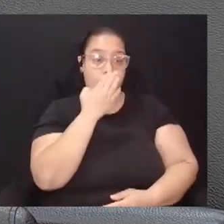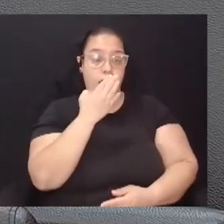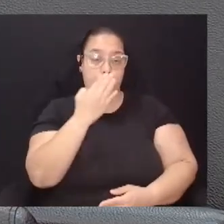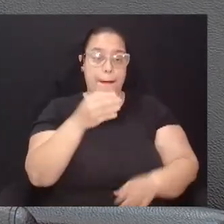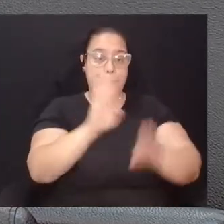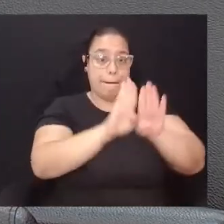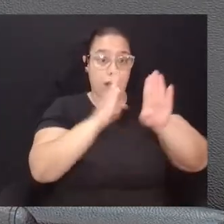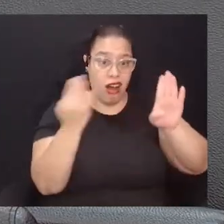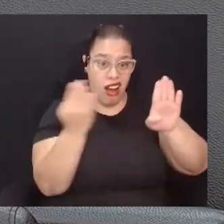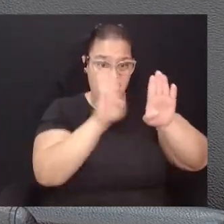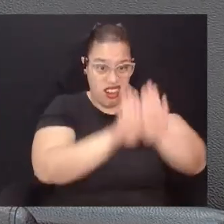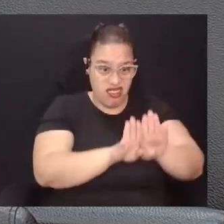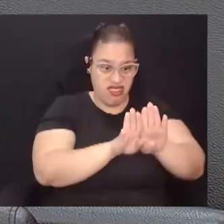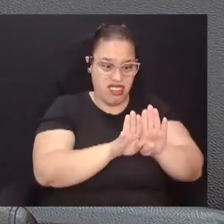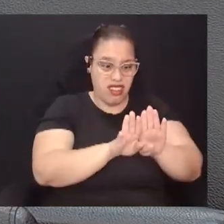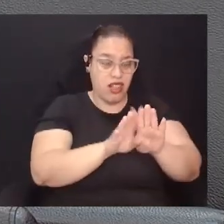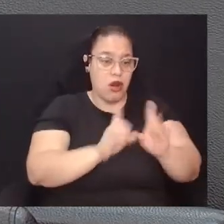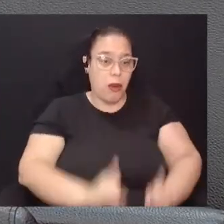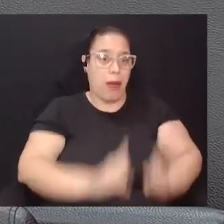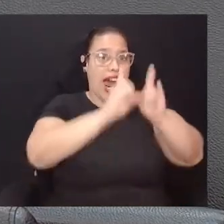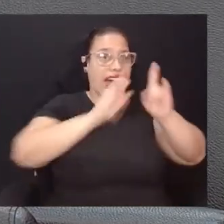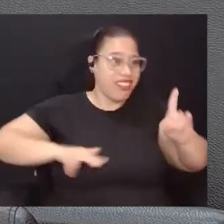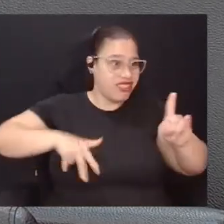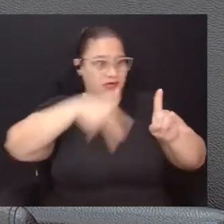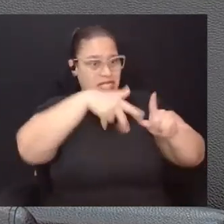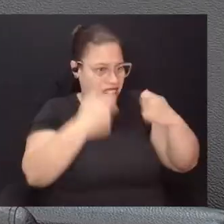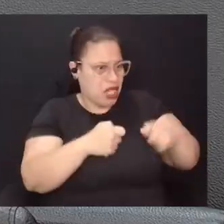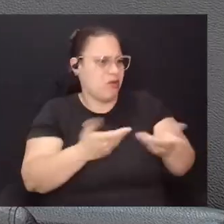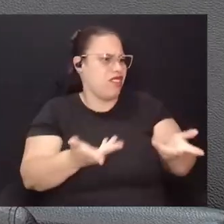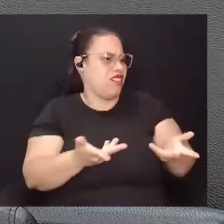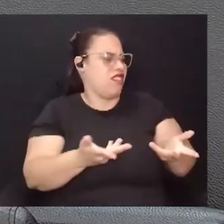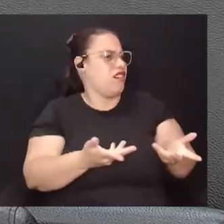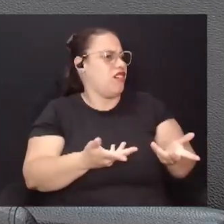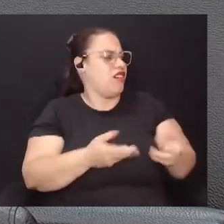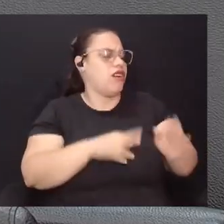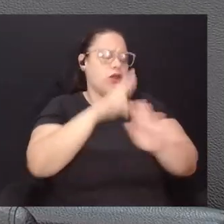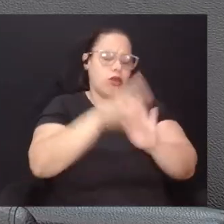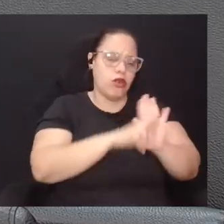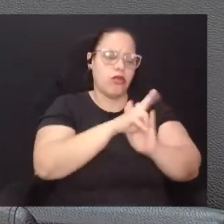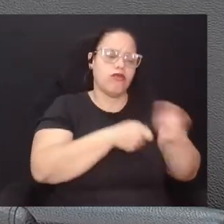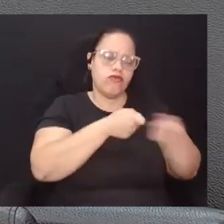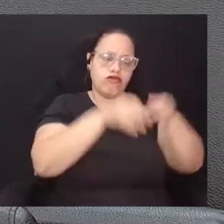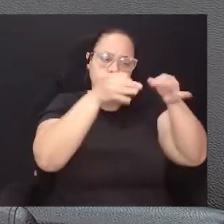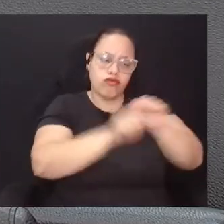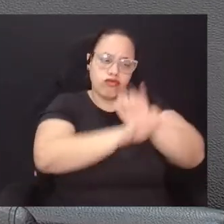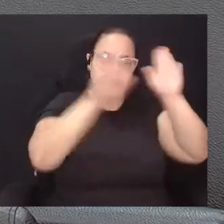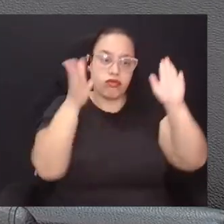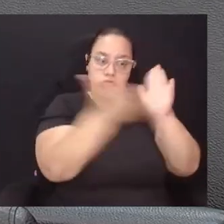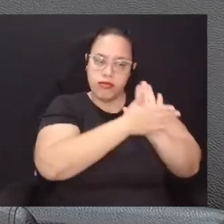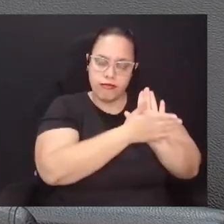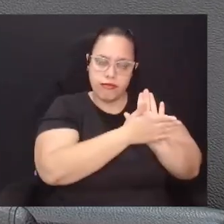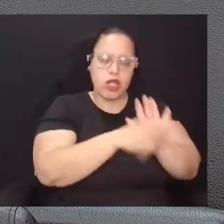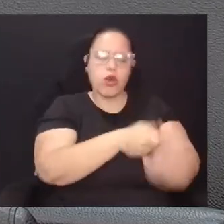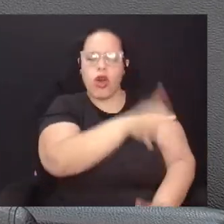a porta da casa das pessoas, mesmo quando morava em condomínio. Então a gente traz um projeto para poder regulamentar, para ficar nítido para